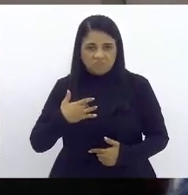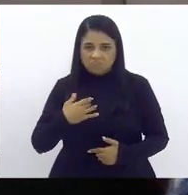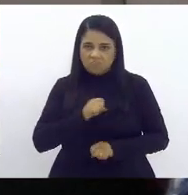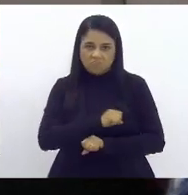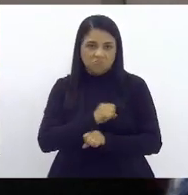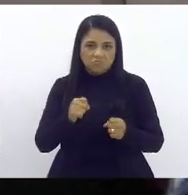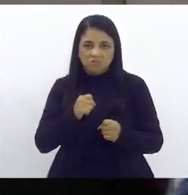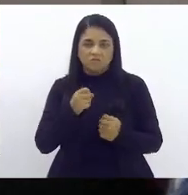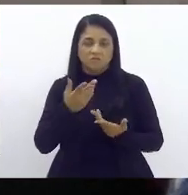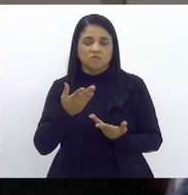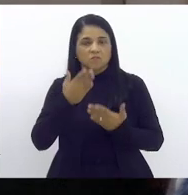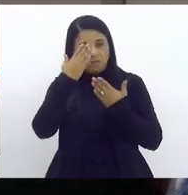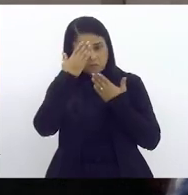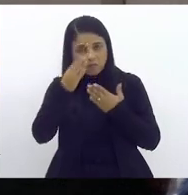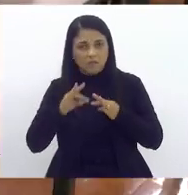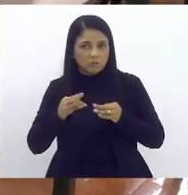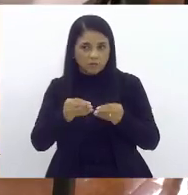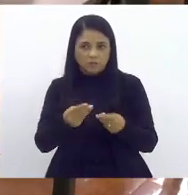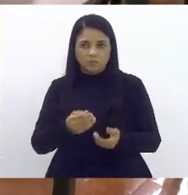Muito obrigada a todos.